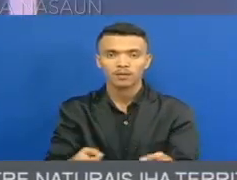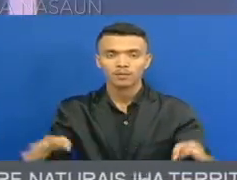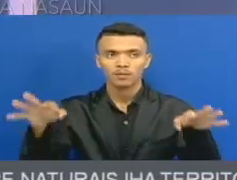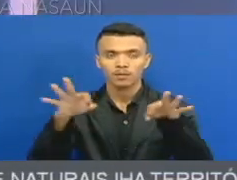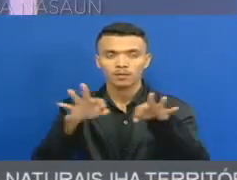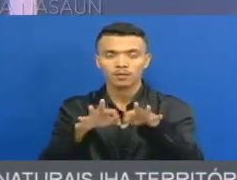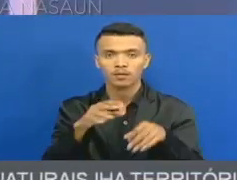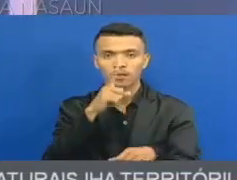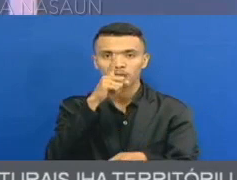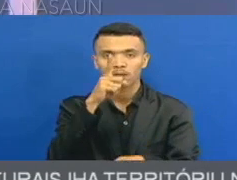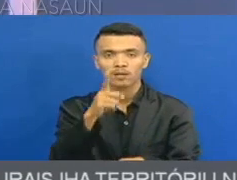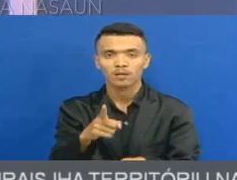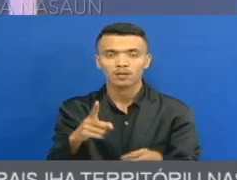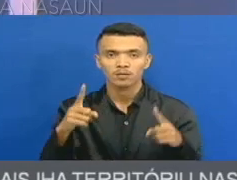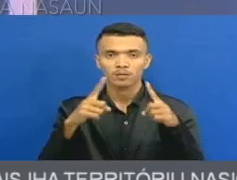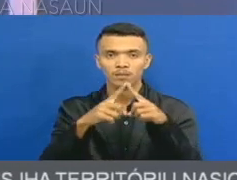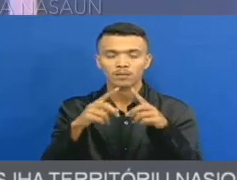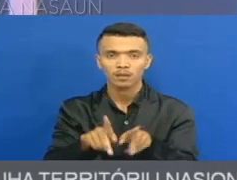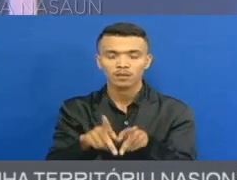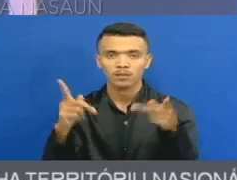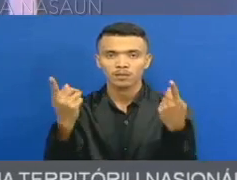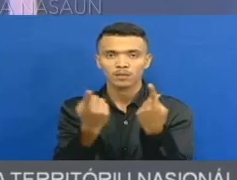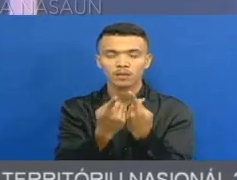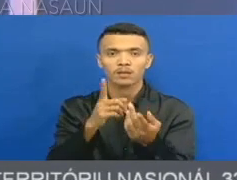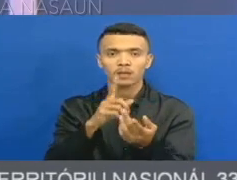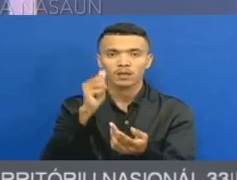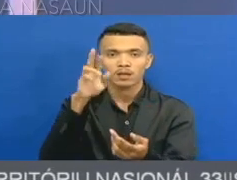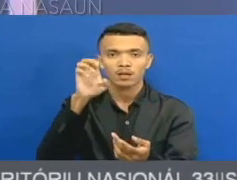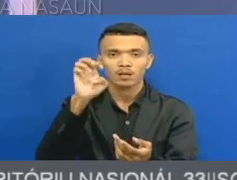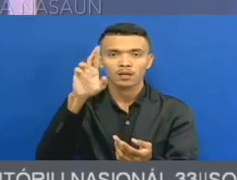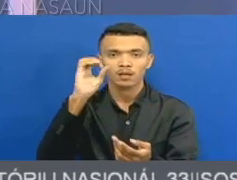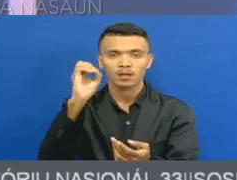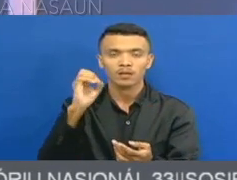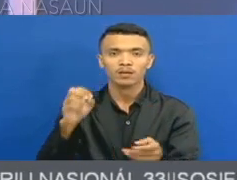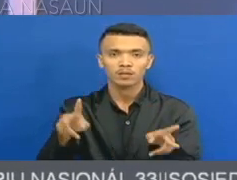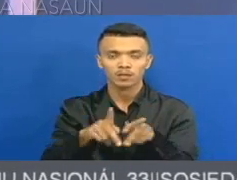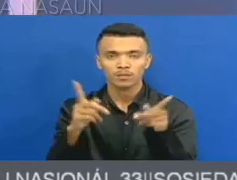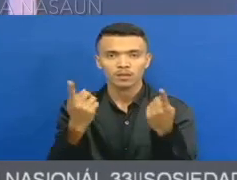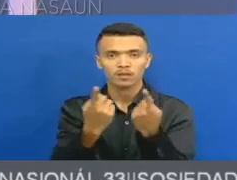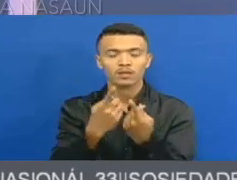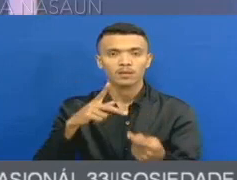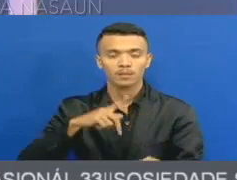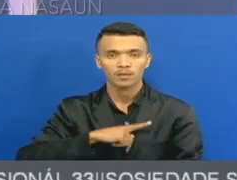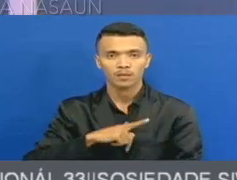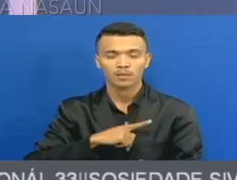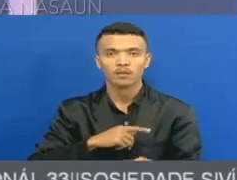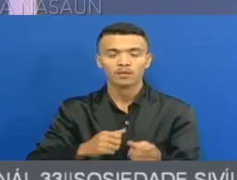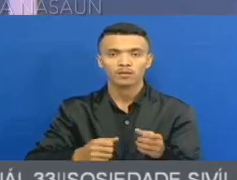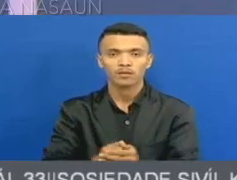tebis ba companhia Aerodili no dar setor privado nebe mak ho